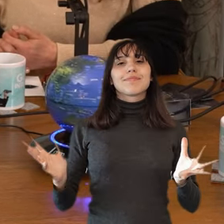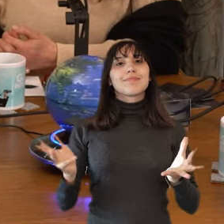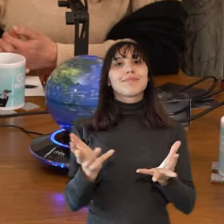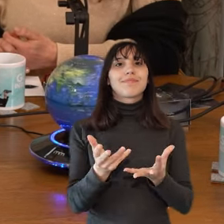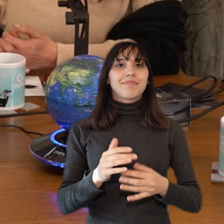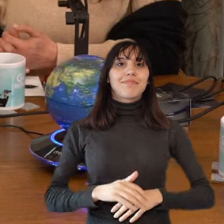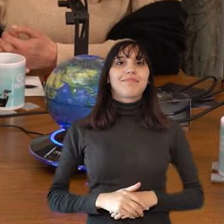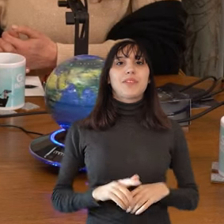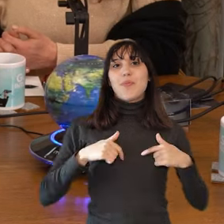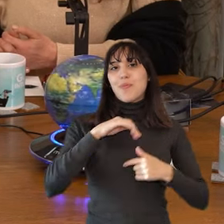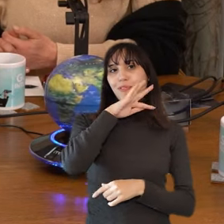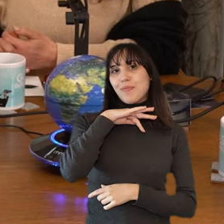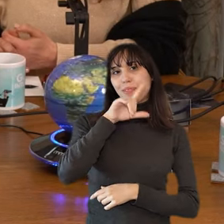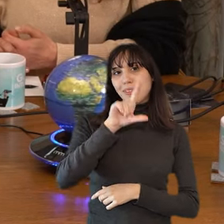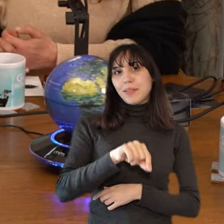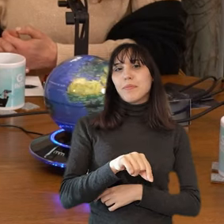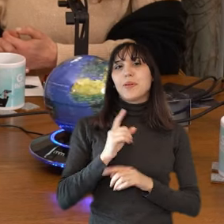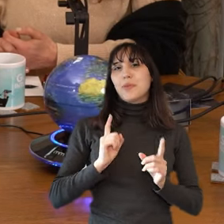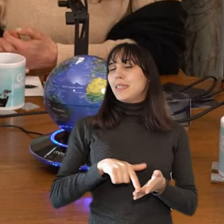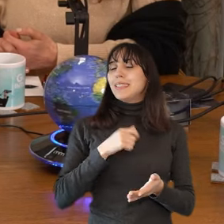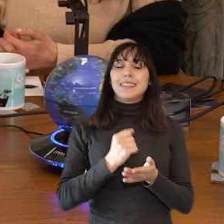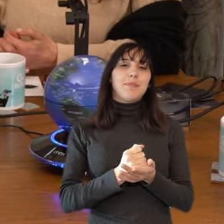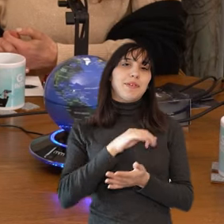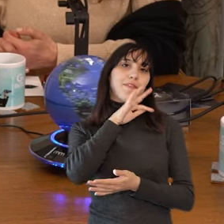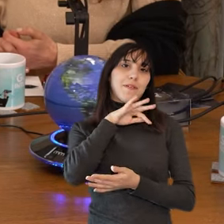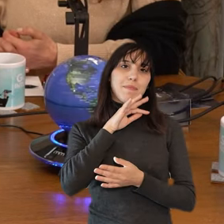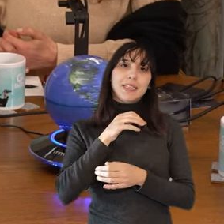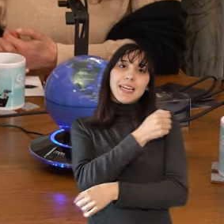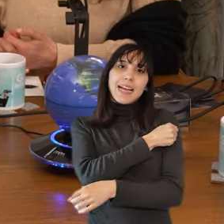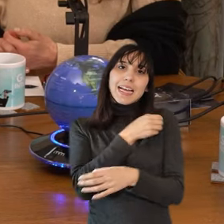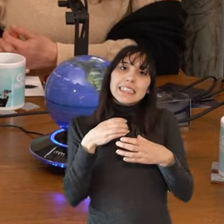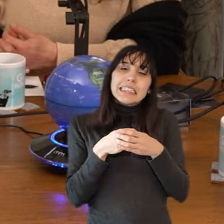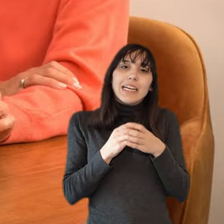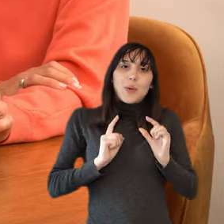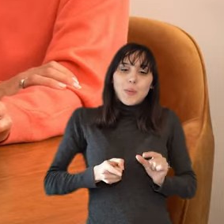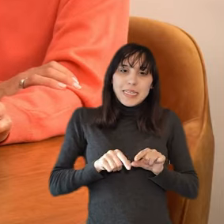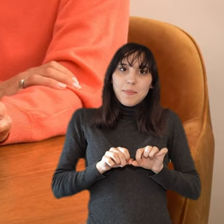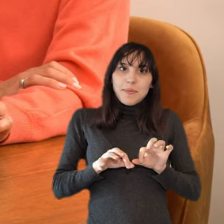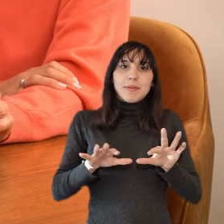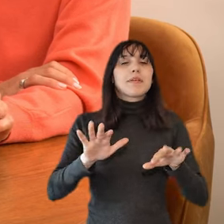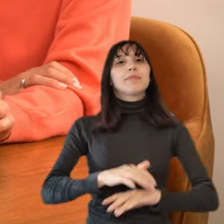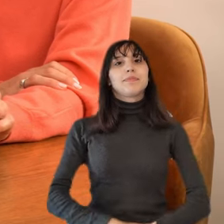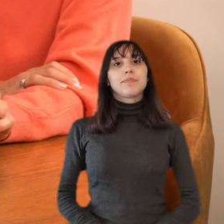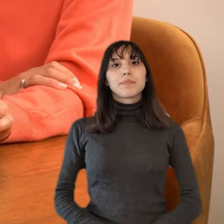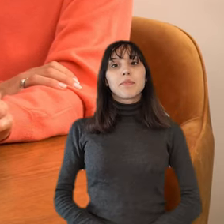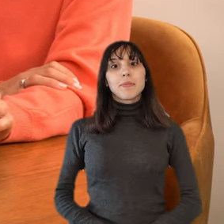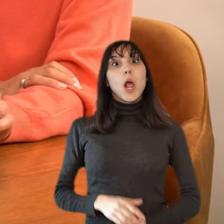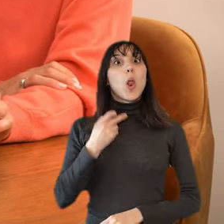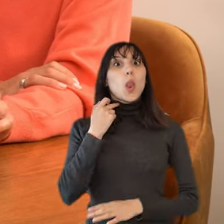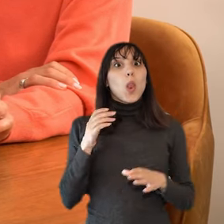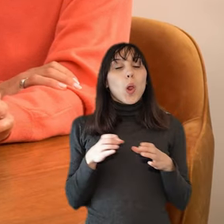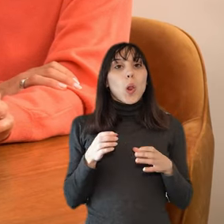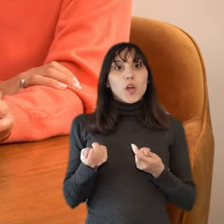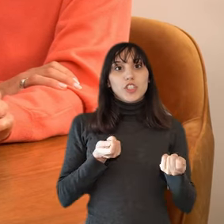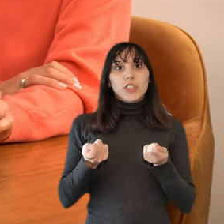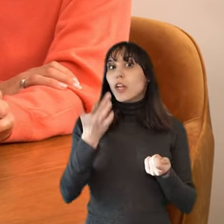no nosso na nossa família não é que eu acho que começa sempre pela nossa família pelo nosso lar uhum é mais pequeno de gerir que não quer dizer que